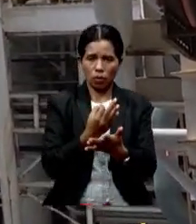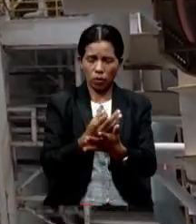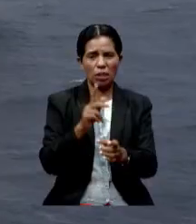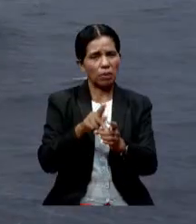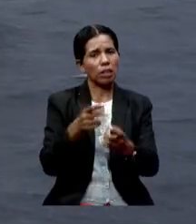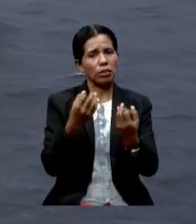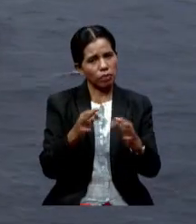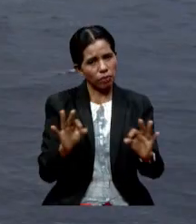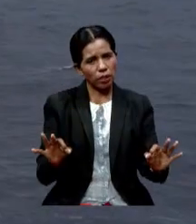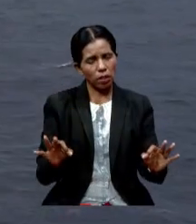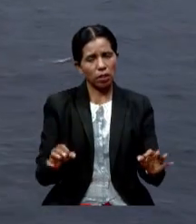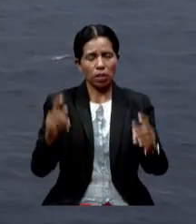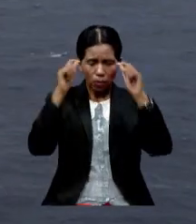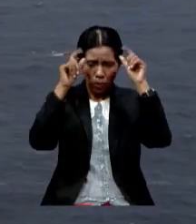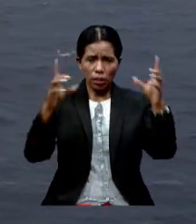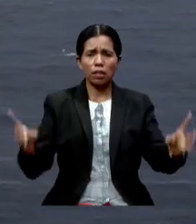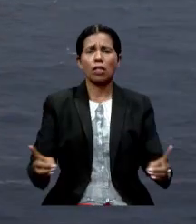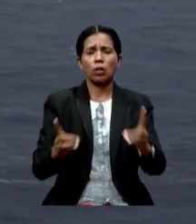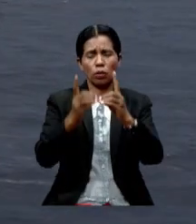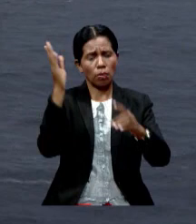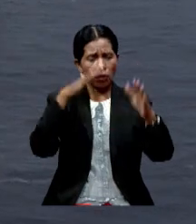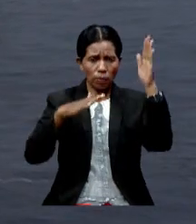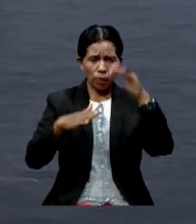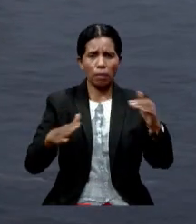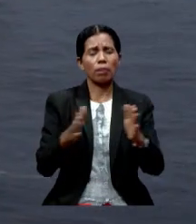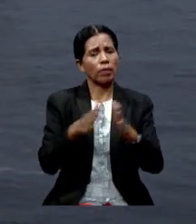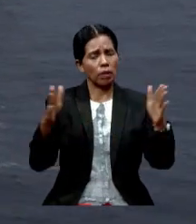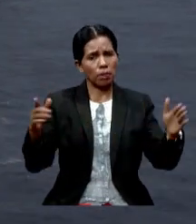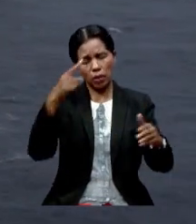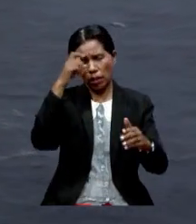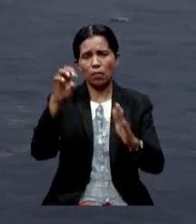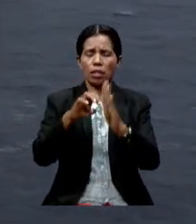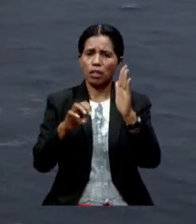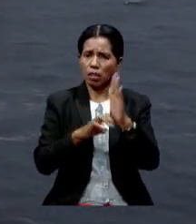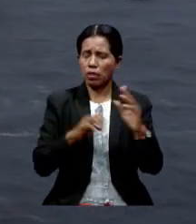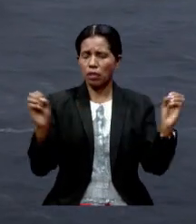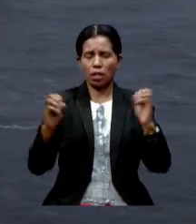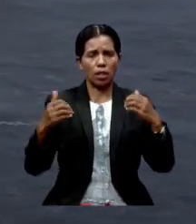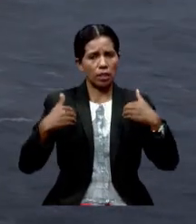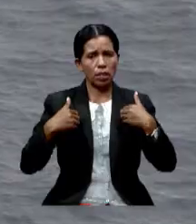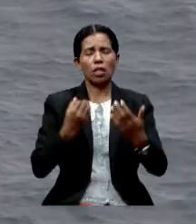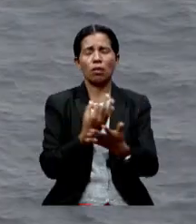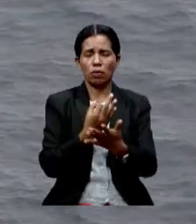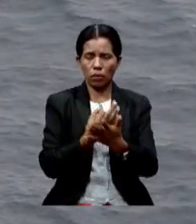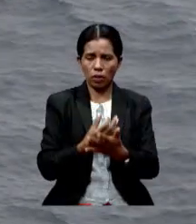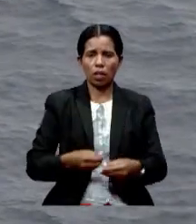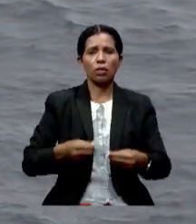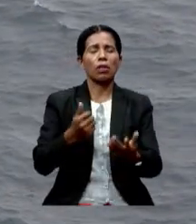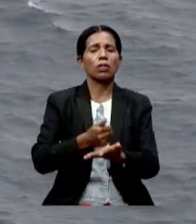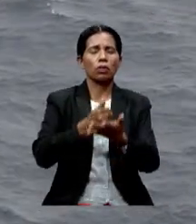Marang, Timor-Leste se hasoro problema fiscal, tambe estado sela iha kapasidade ato finansia aktividade